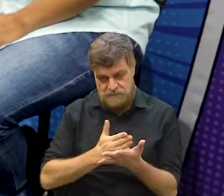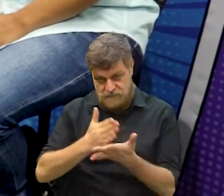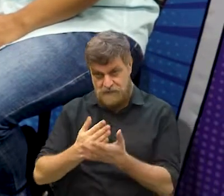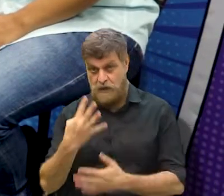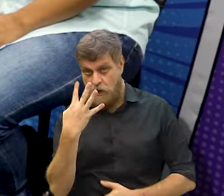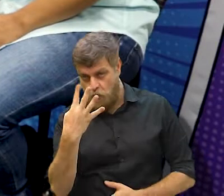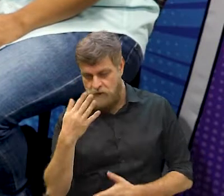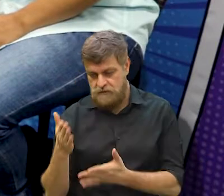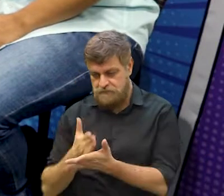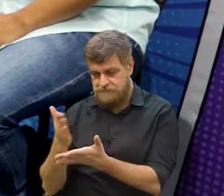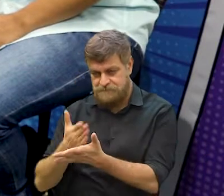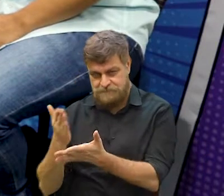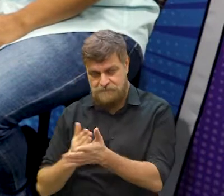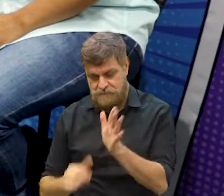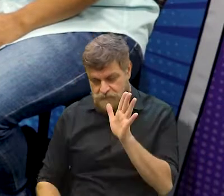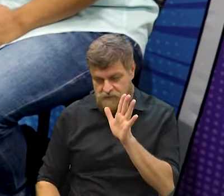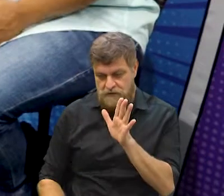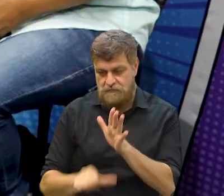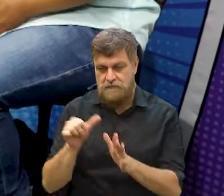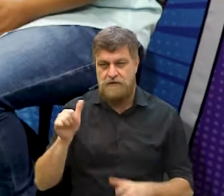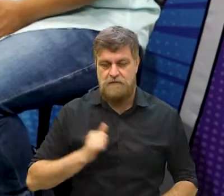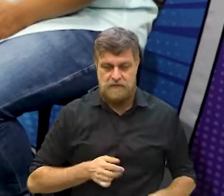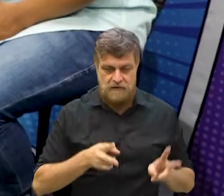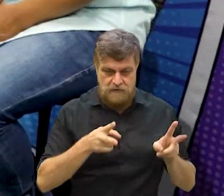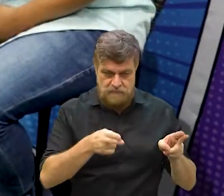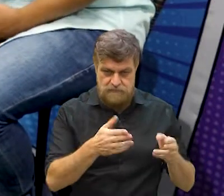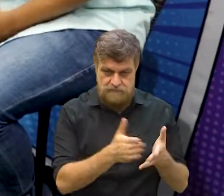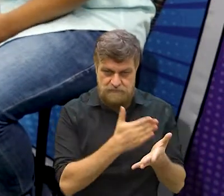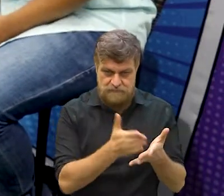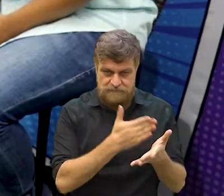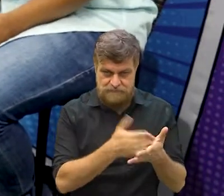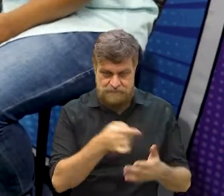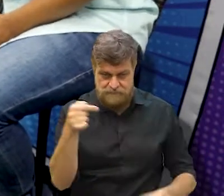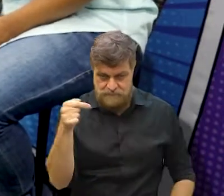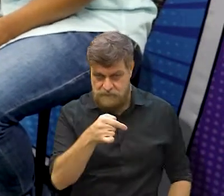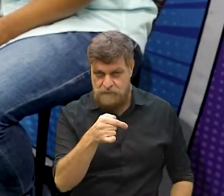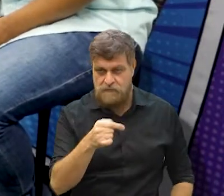vai ser dividida em quatro volumes. Primeiro vai sair esse volume 1,